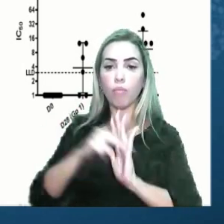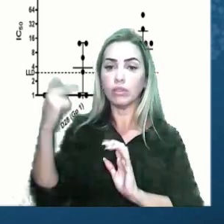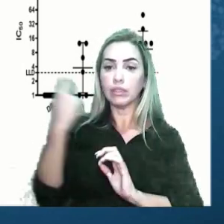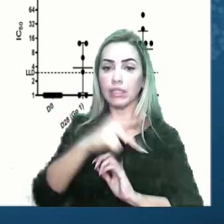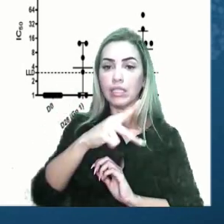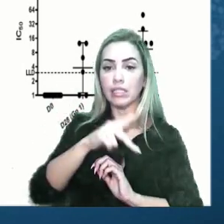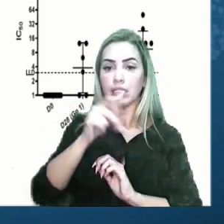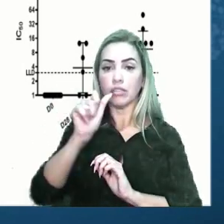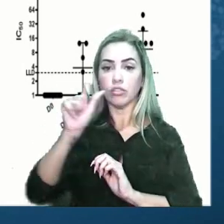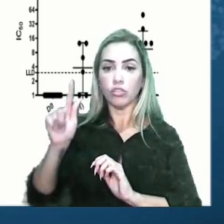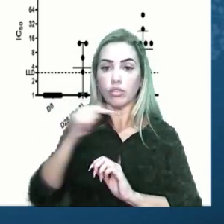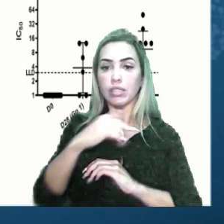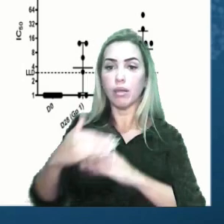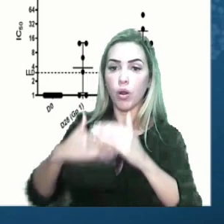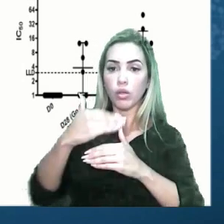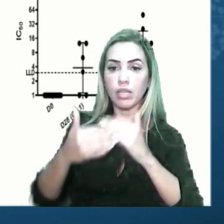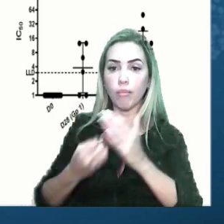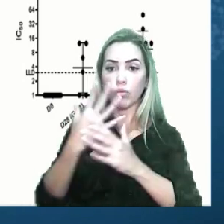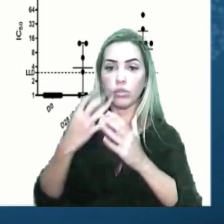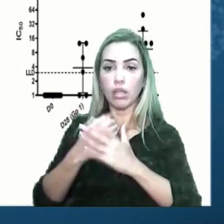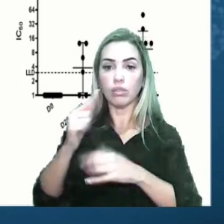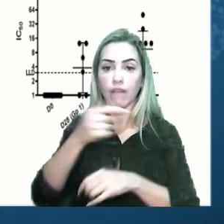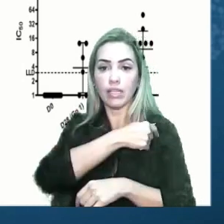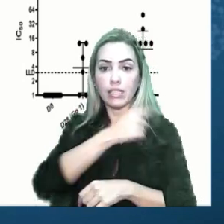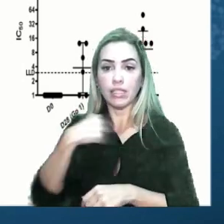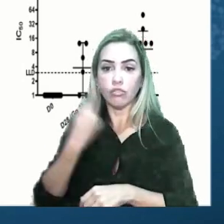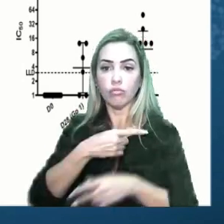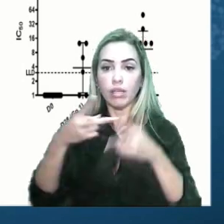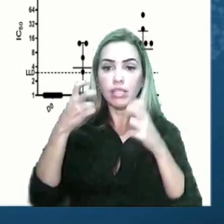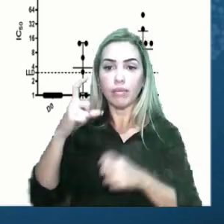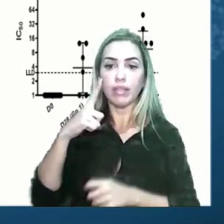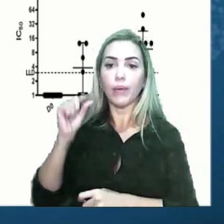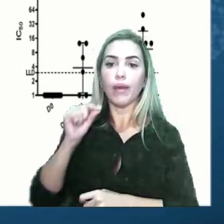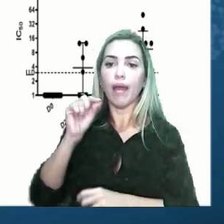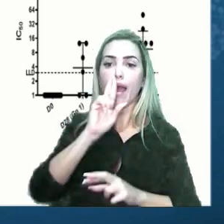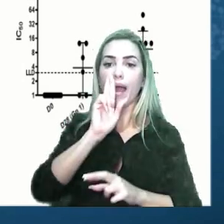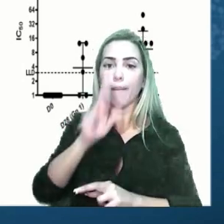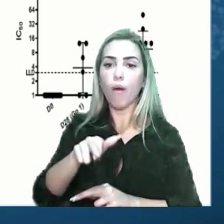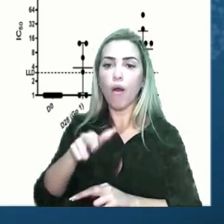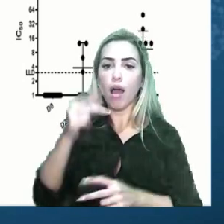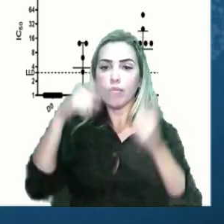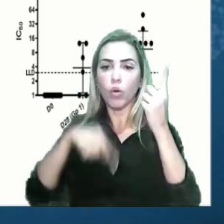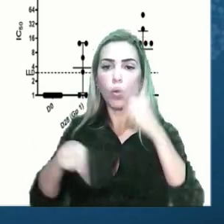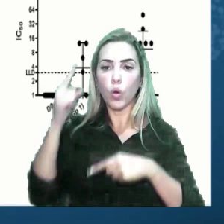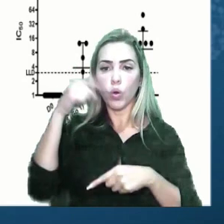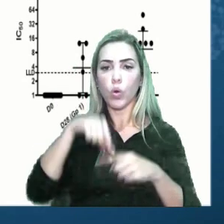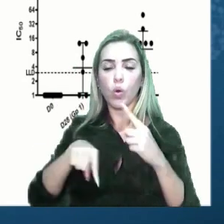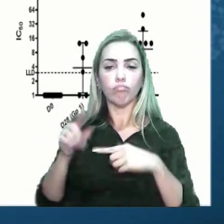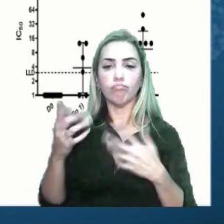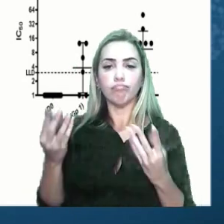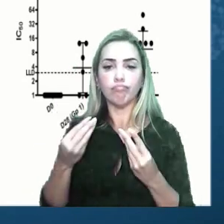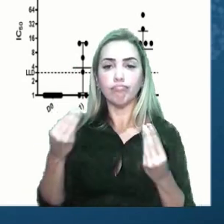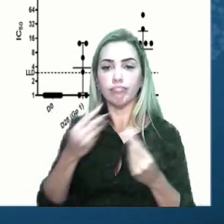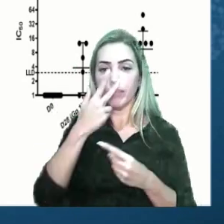e esse processo de produção da vacina, a gente viu que tem uma resposta imunológica, uma resposta